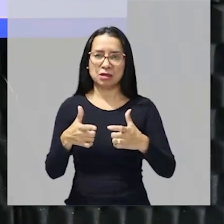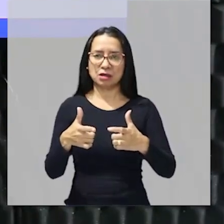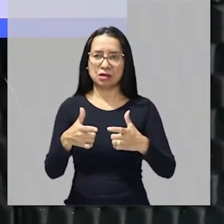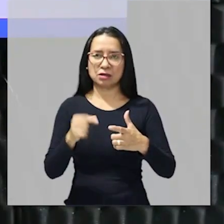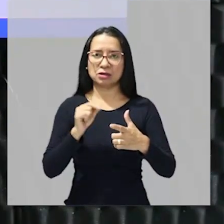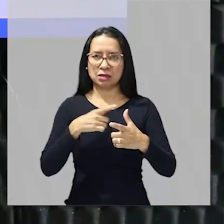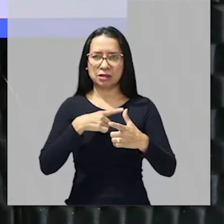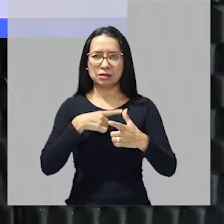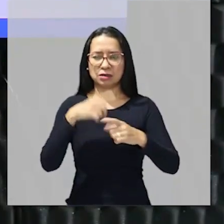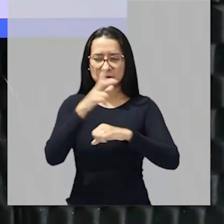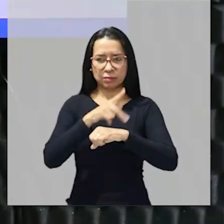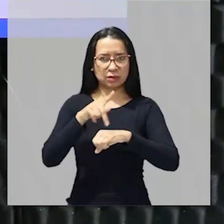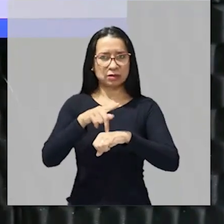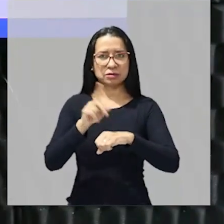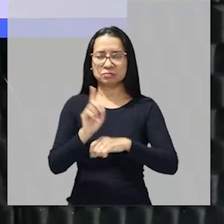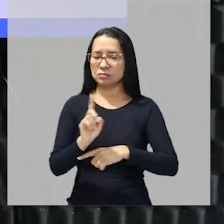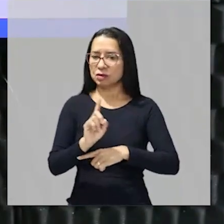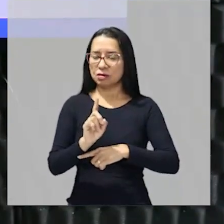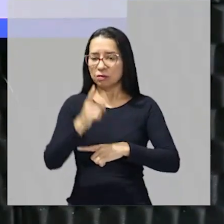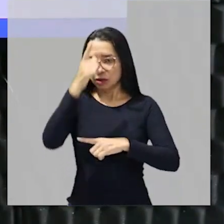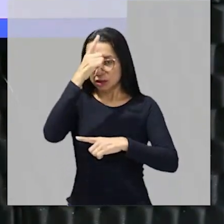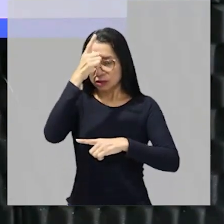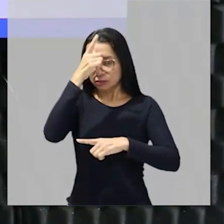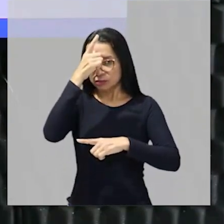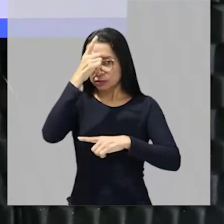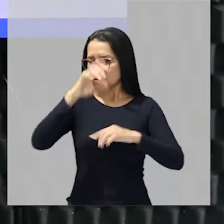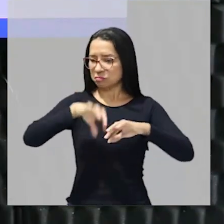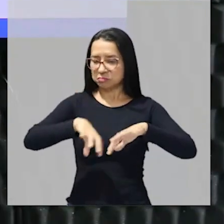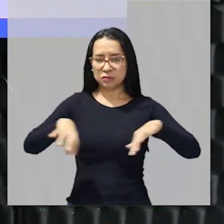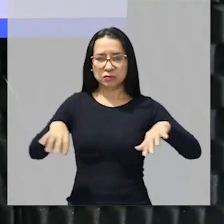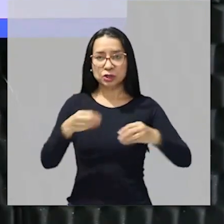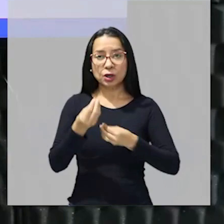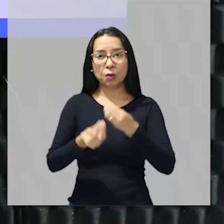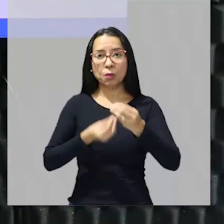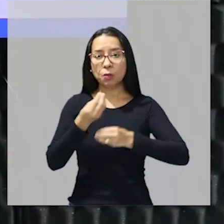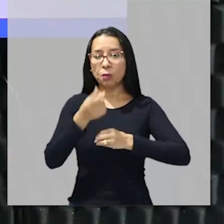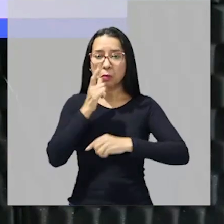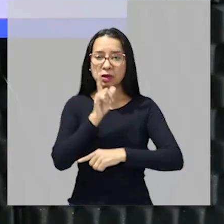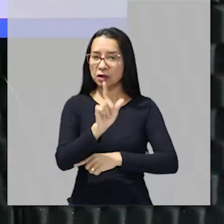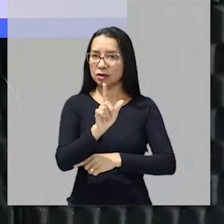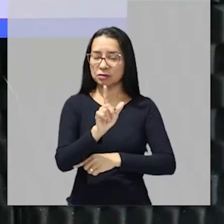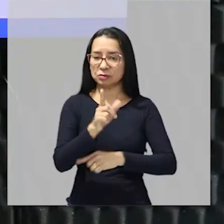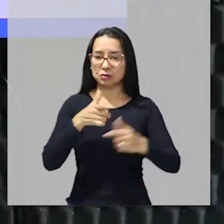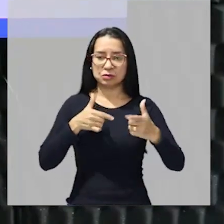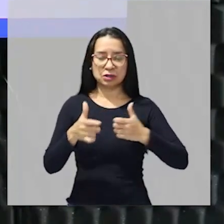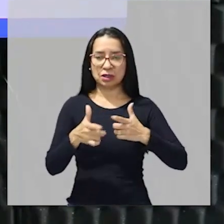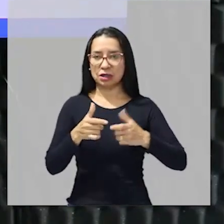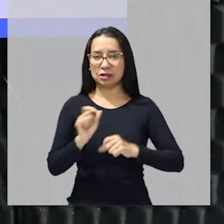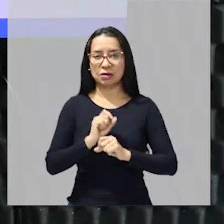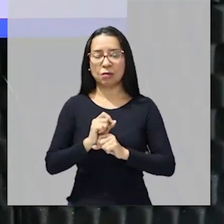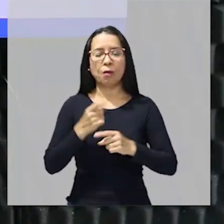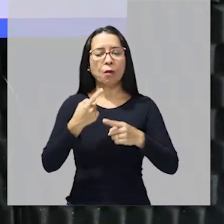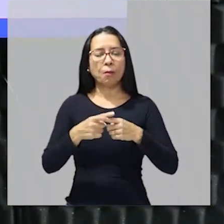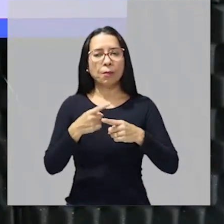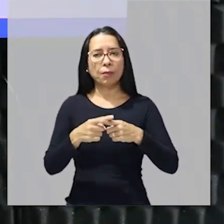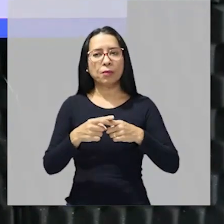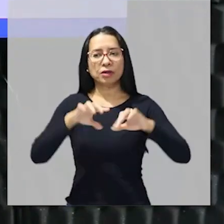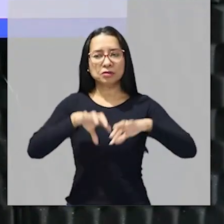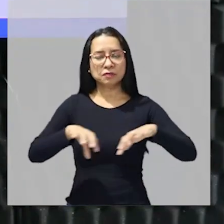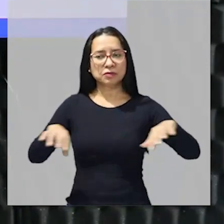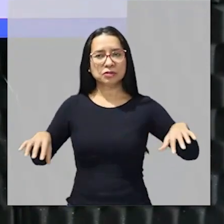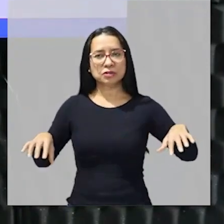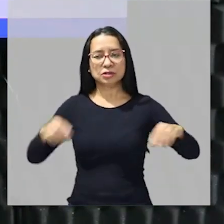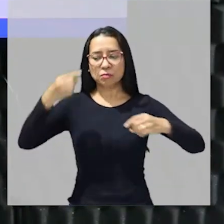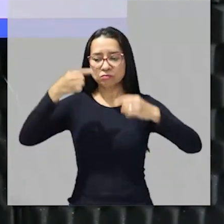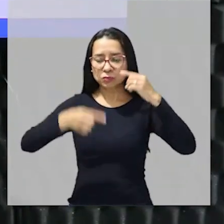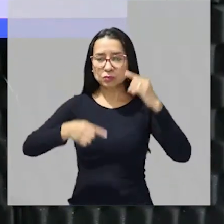país? Não. A Alemanha não foi dividida como espólio de guerra. A Alemanha foi dividida por conta de uma discussão ali que